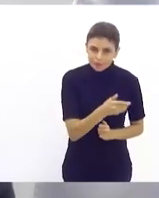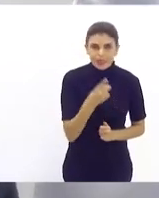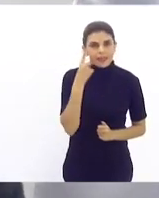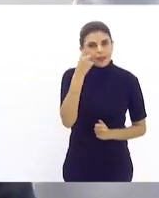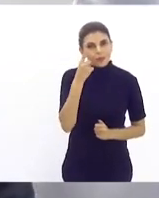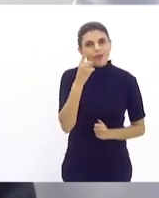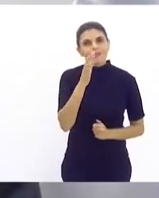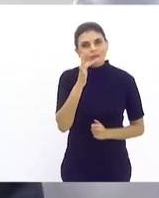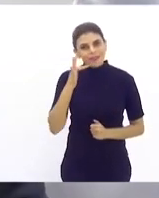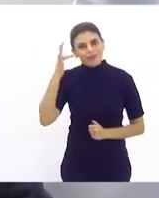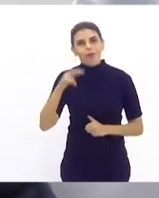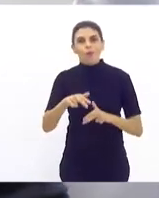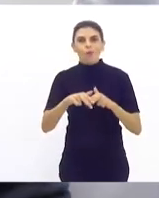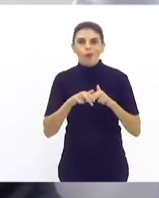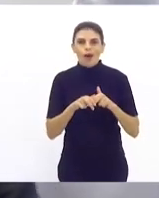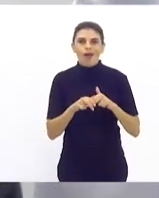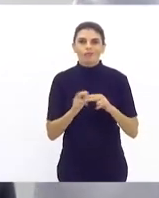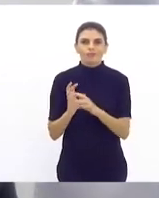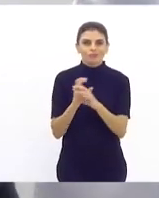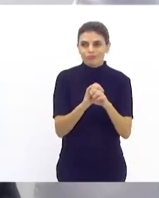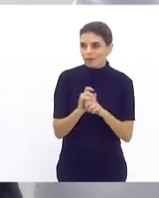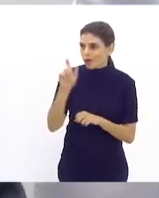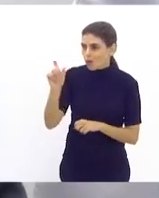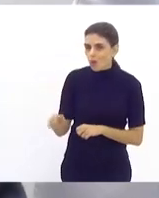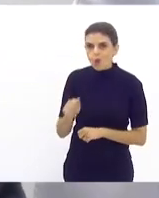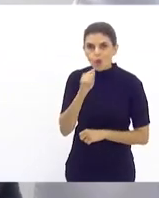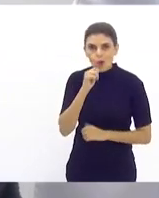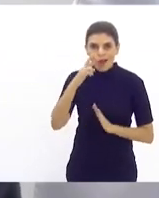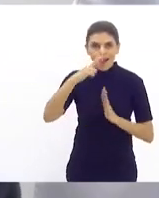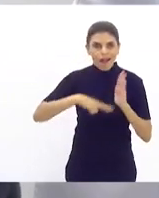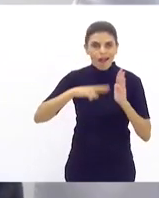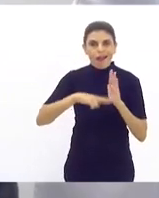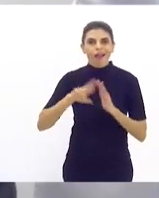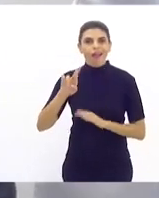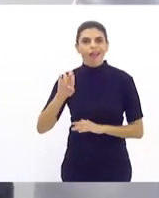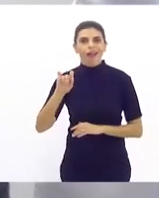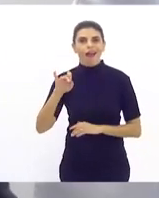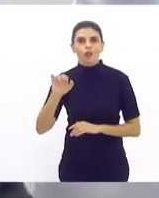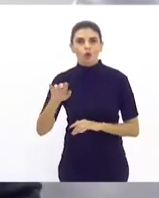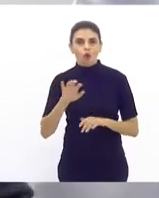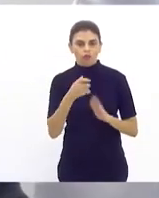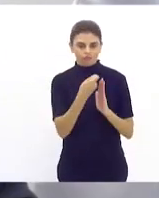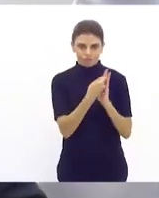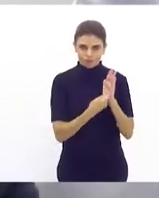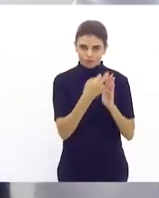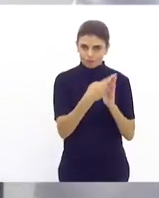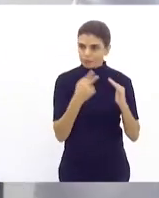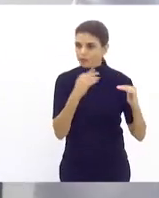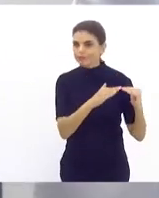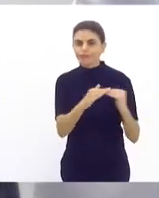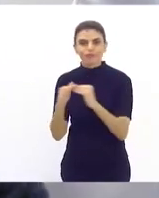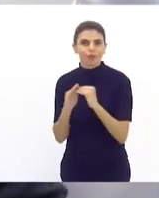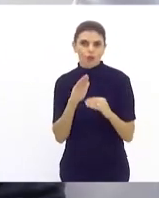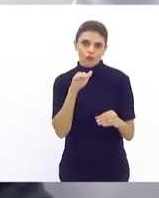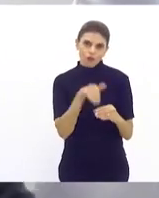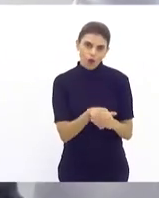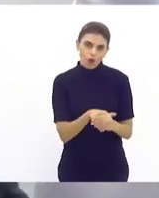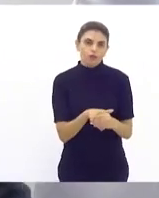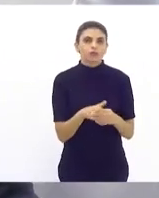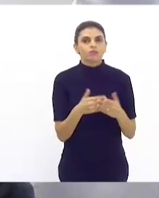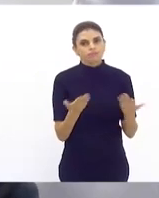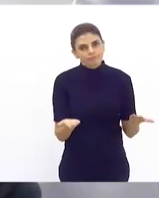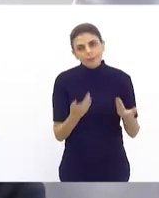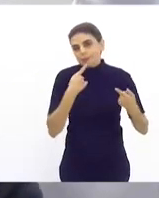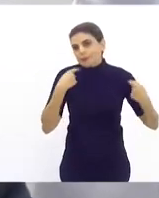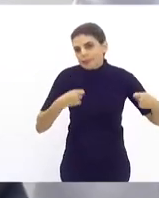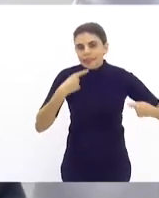por um procedimento nosso aqui de quando o relator não está presente, sobretudo quando não há uniformidade no voto. É um projeto que